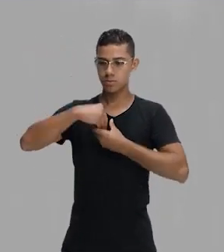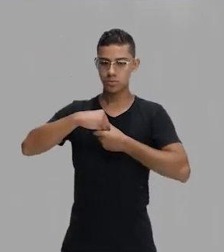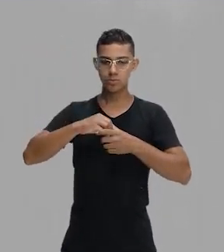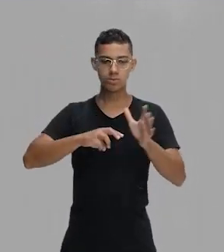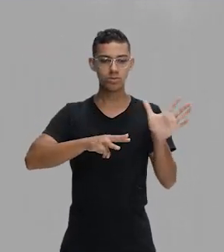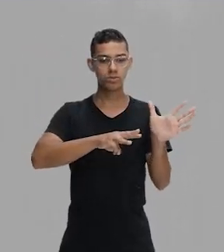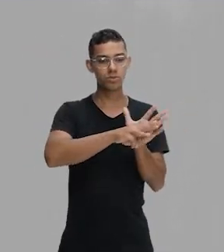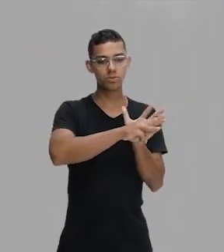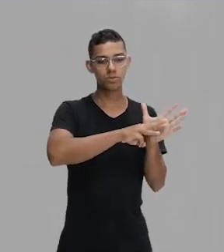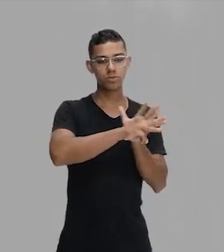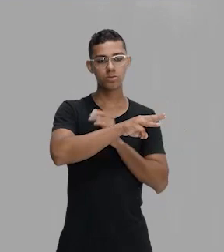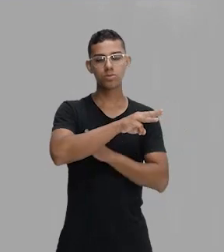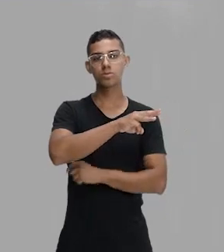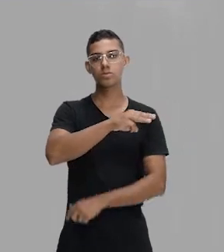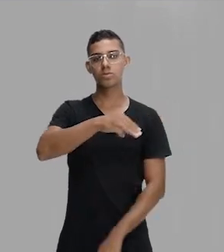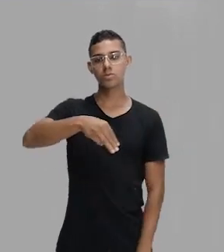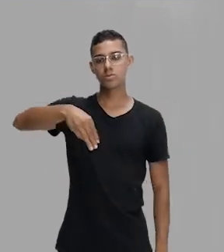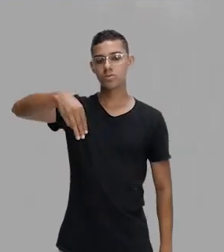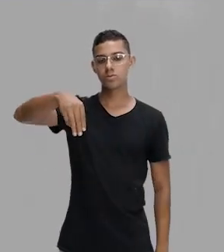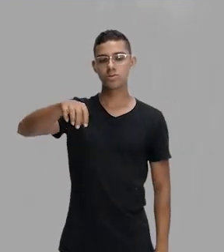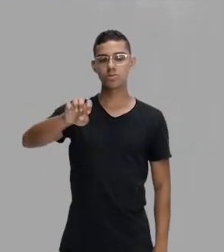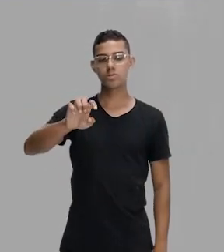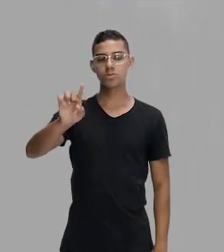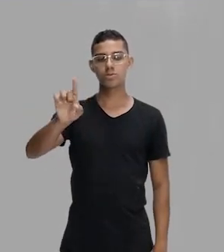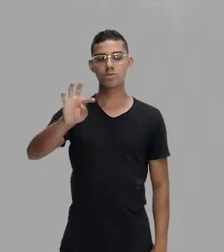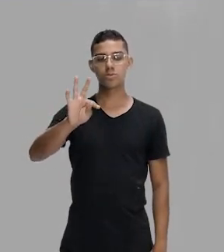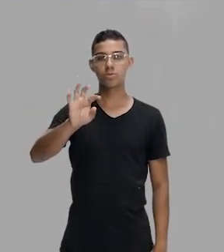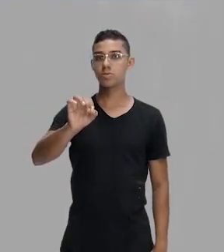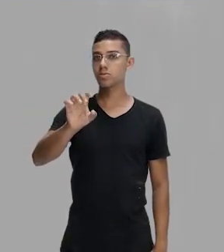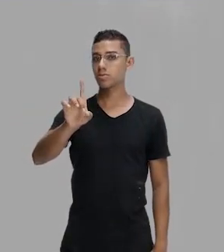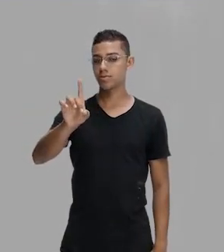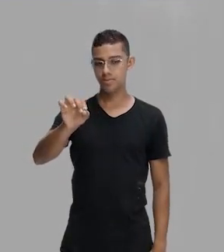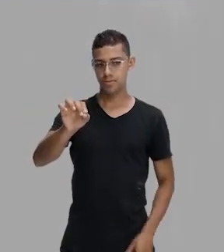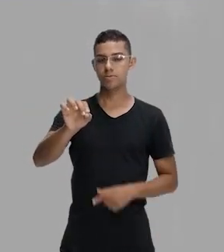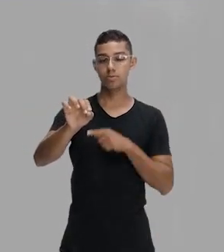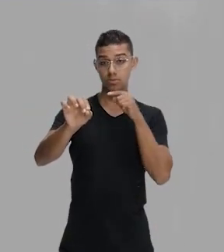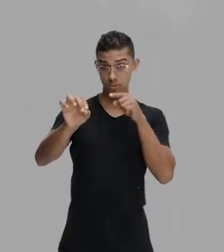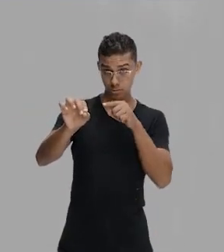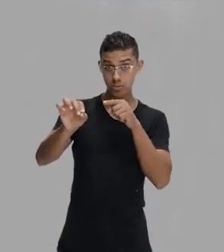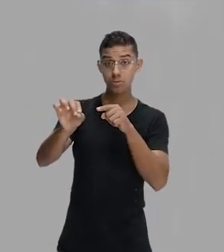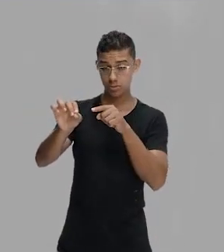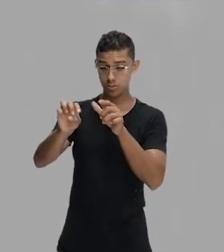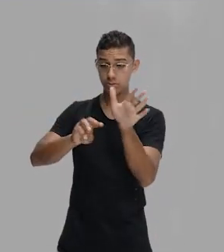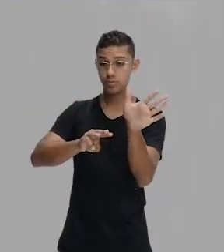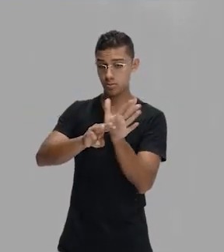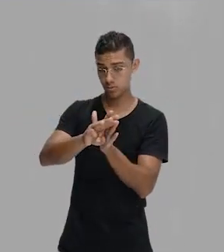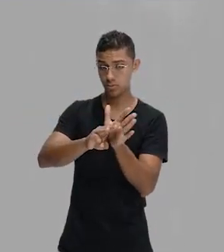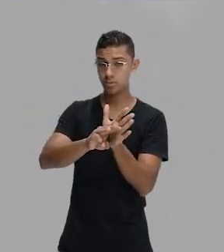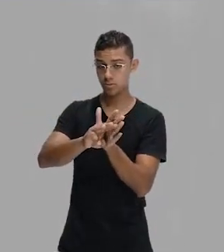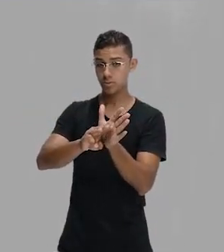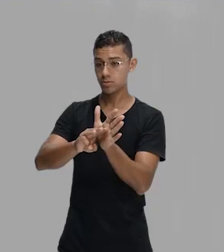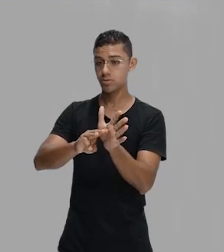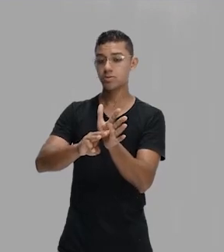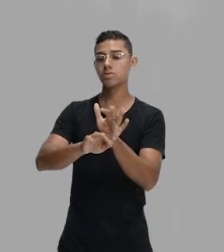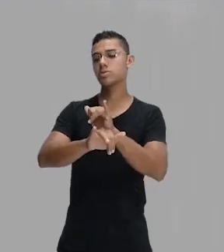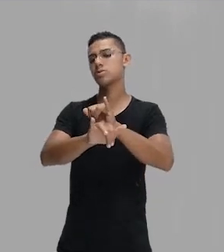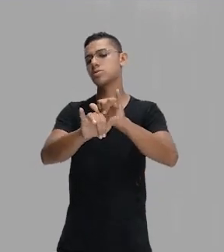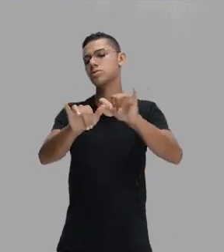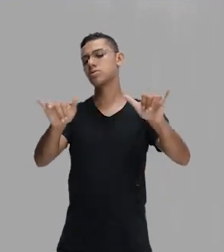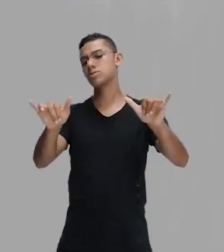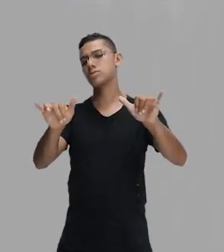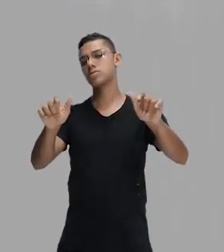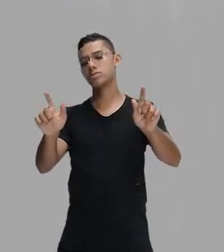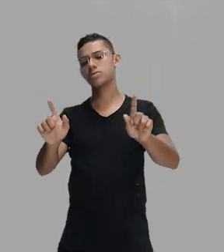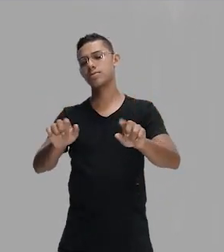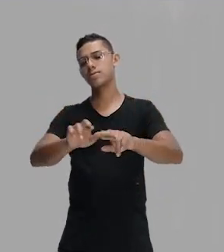método. Bom, você já sabe, você já viu, nós temos aqui aulas sobre isso, várias informações sobre a importância